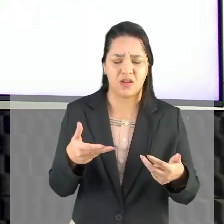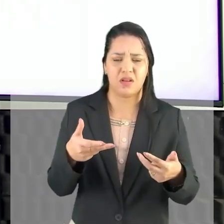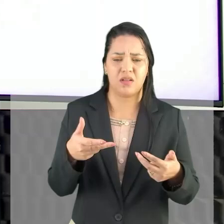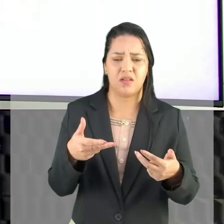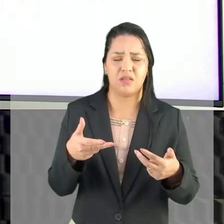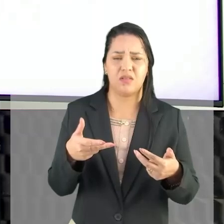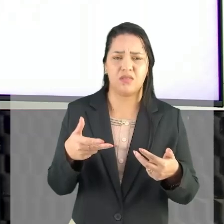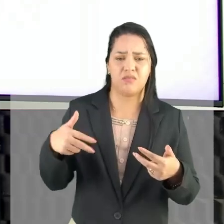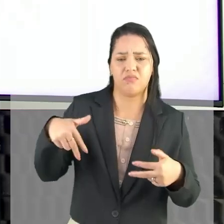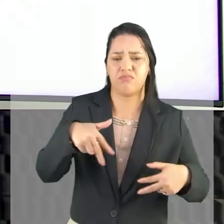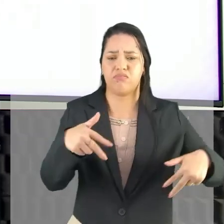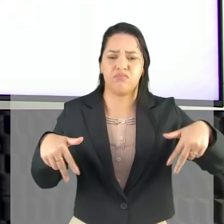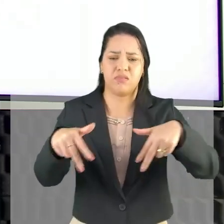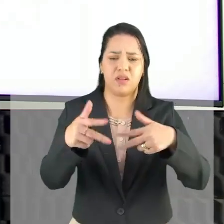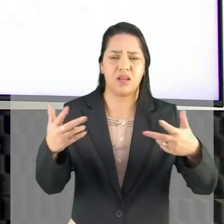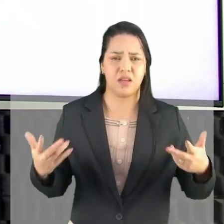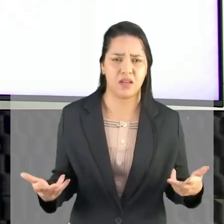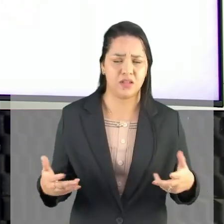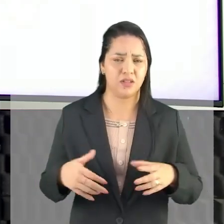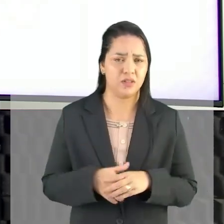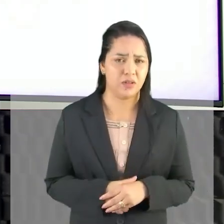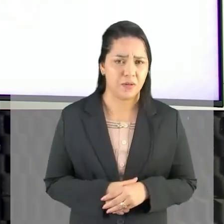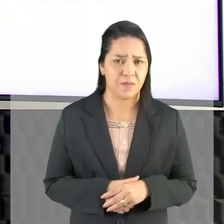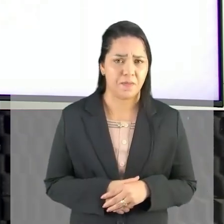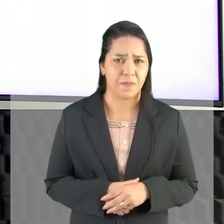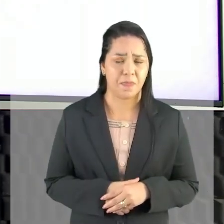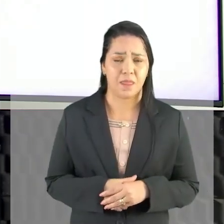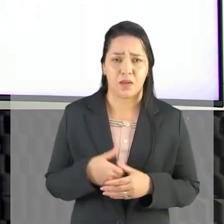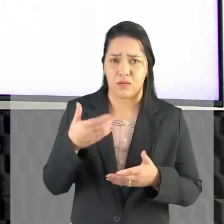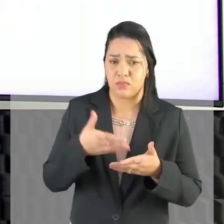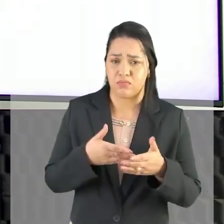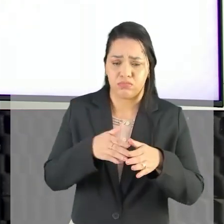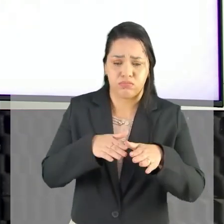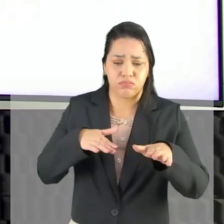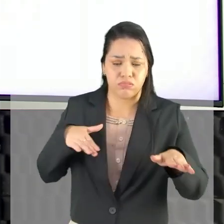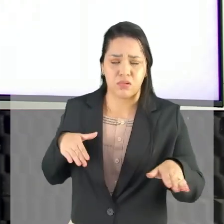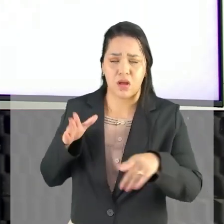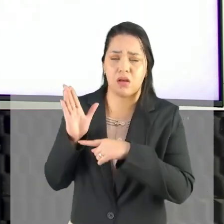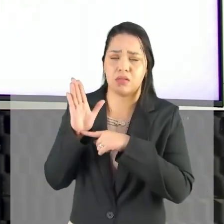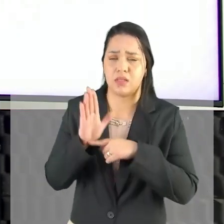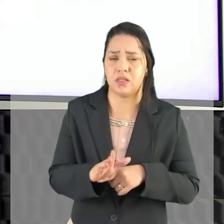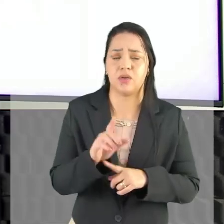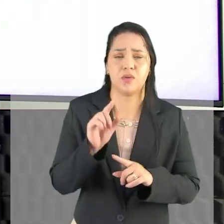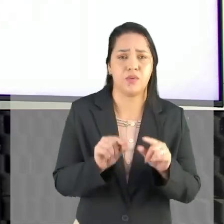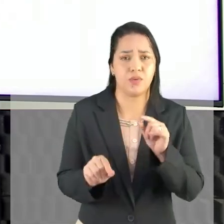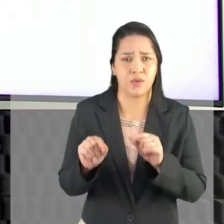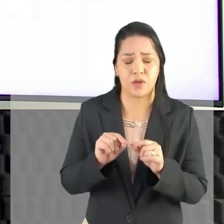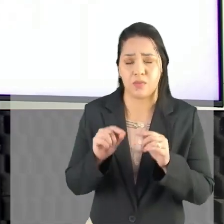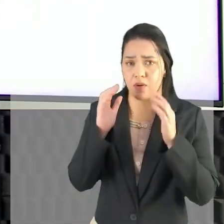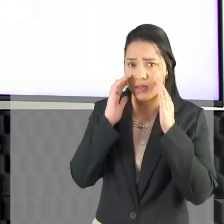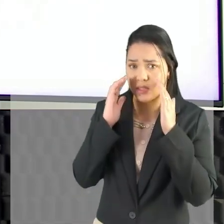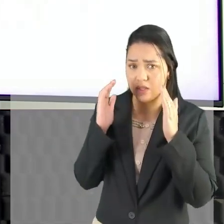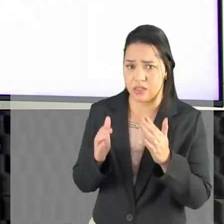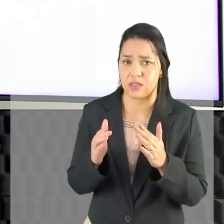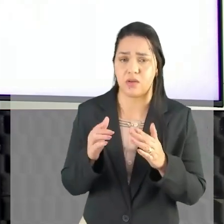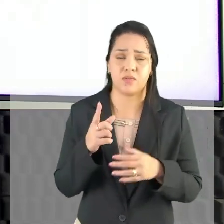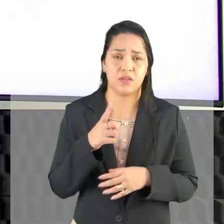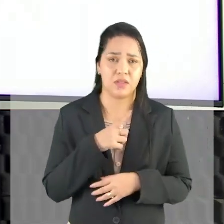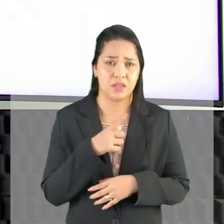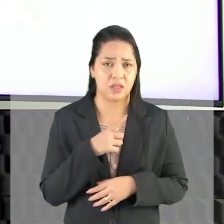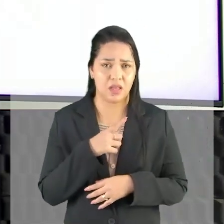e gerenciamento de tráfego terrestre. Os congestionamentos auxiliam numa maior concentração de